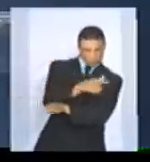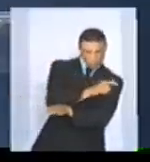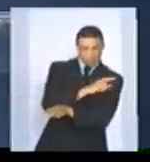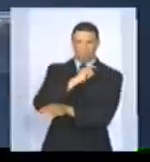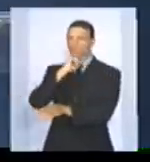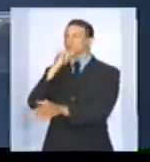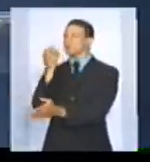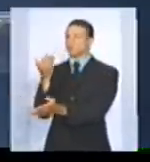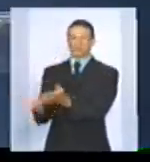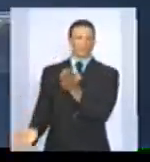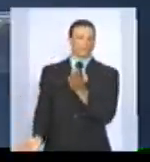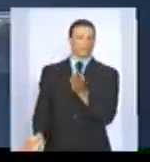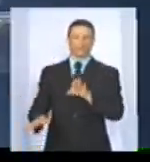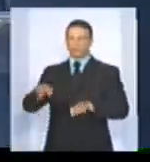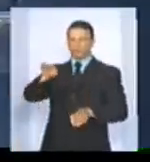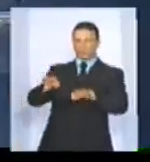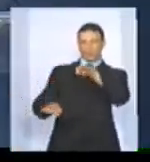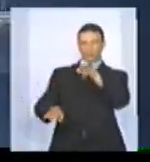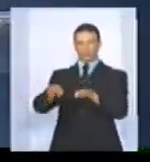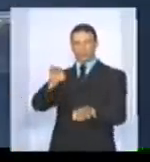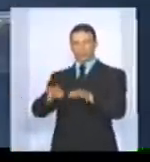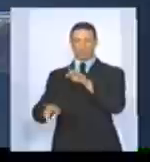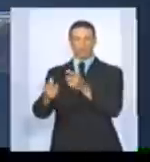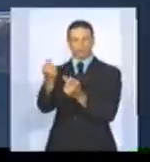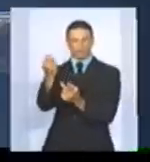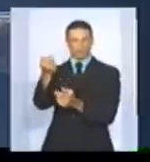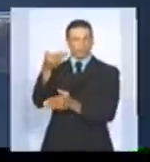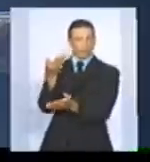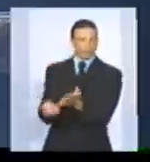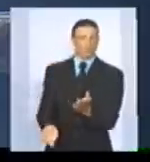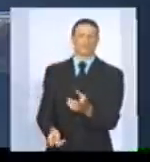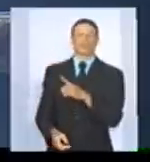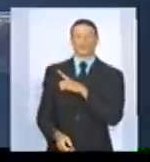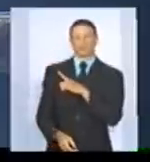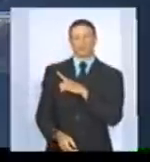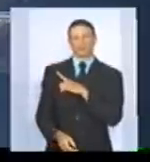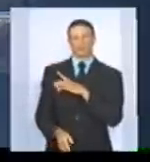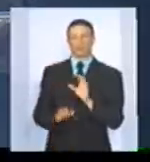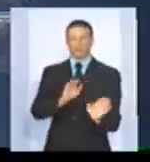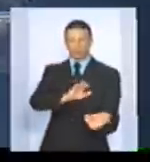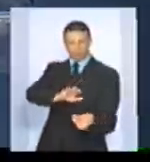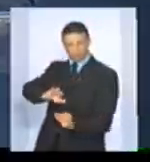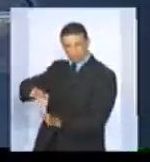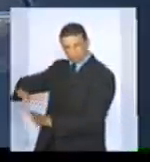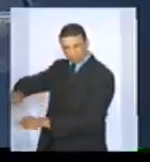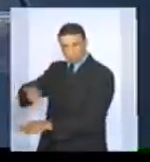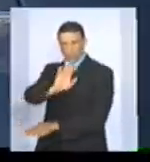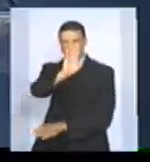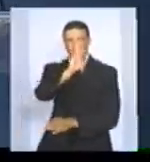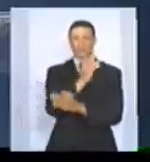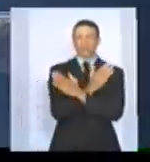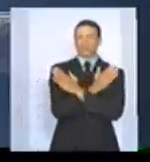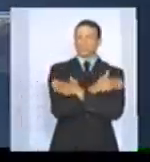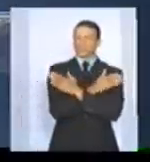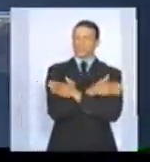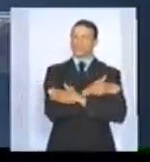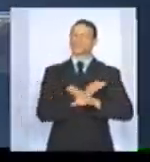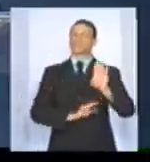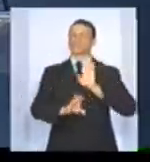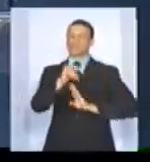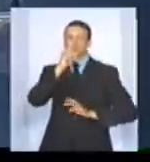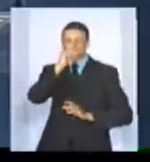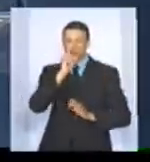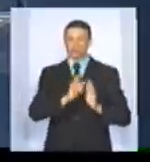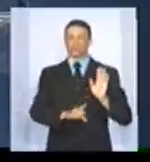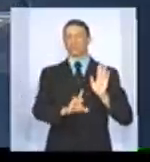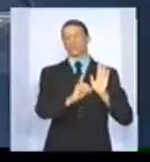possibilidades reais de desequilíbrio econômico. Da ameaça do desemprego, senhor ministro, o artigo 10,